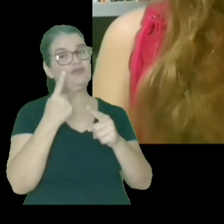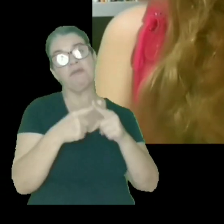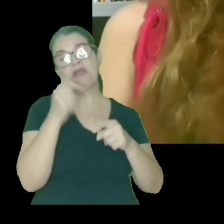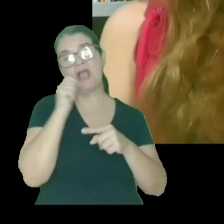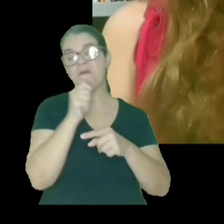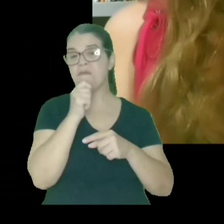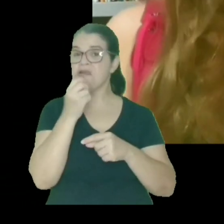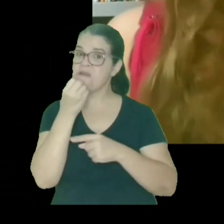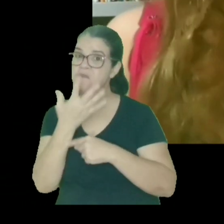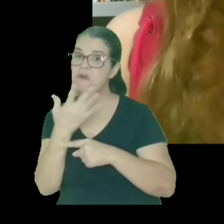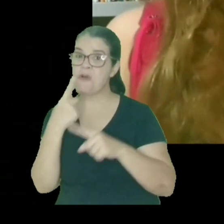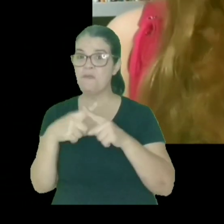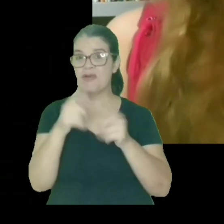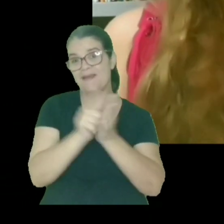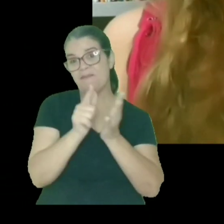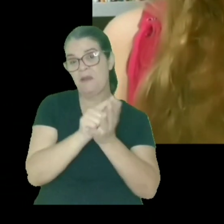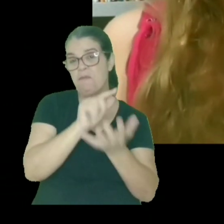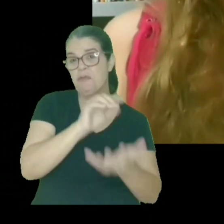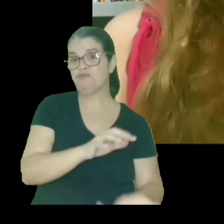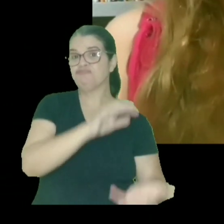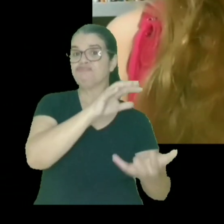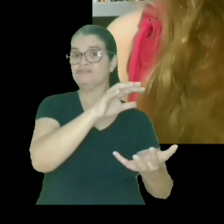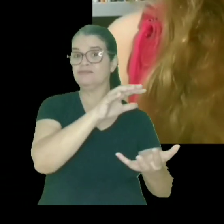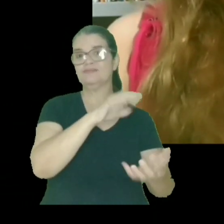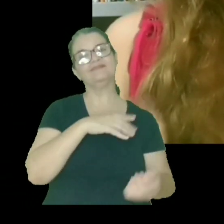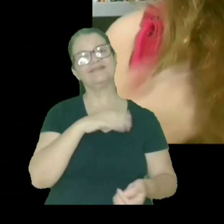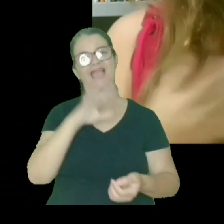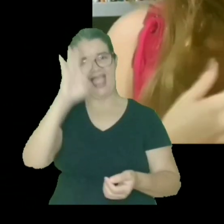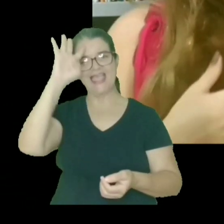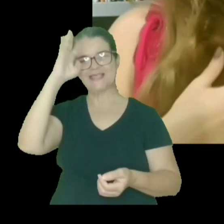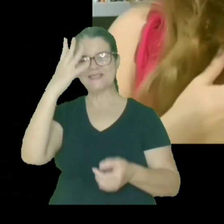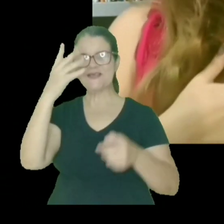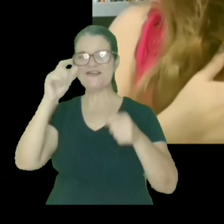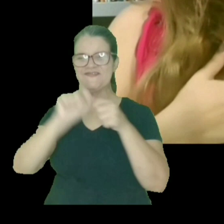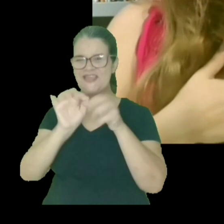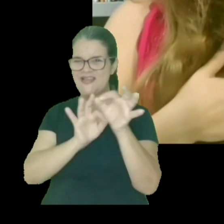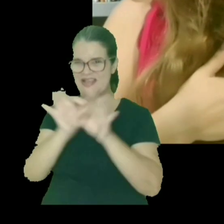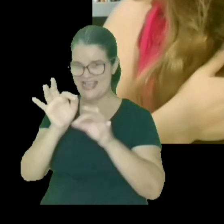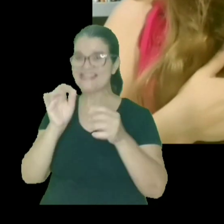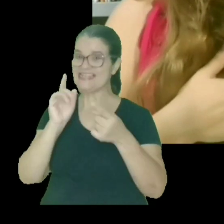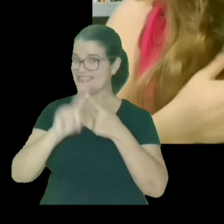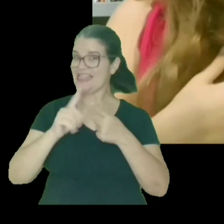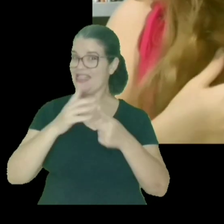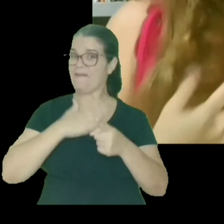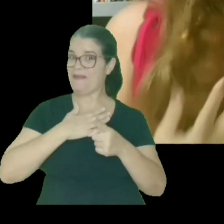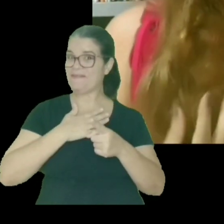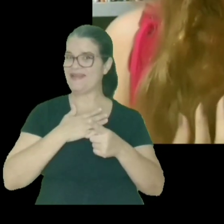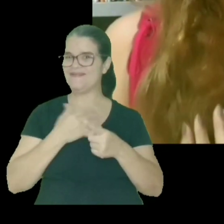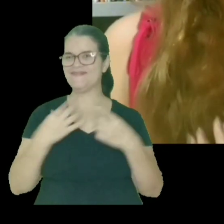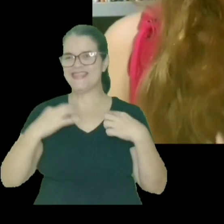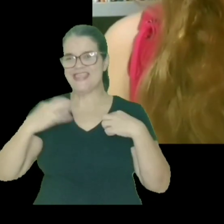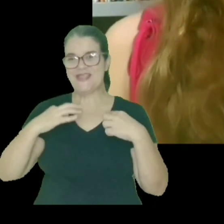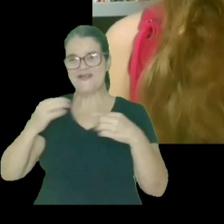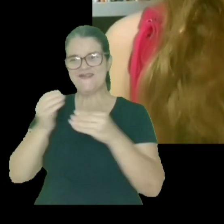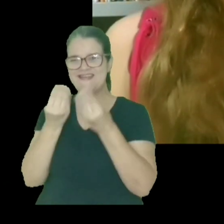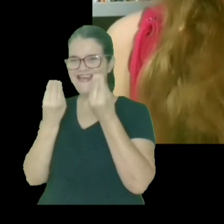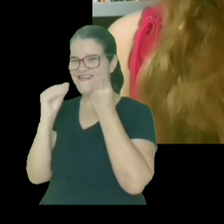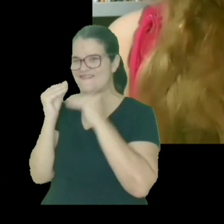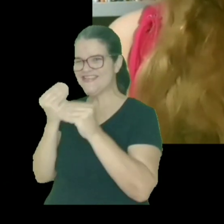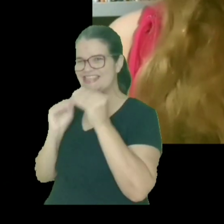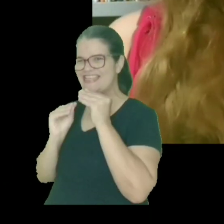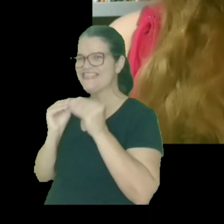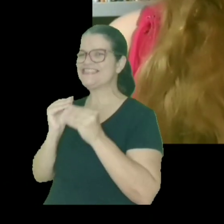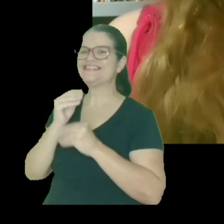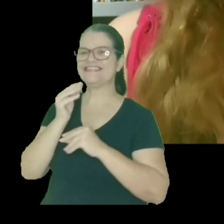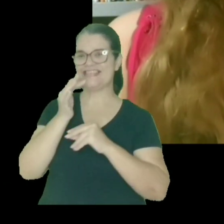já que sobrara papel, resolveu fazer para mim também uma fantasia de rosa